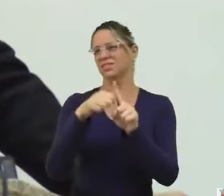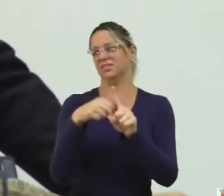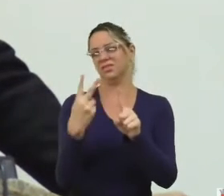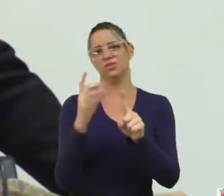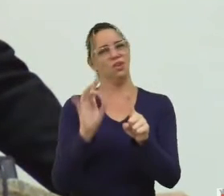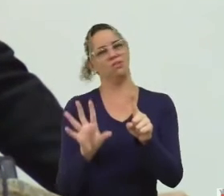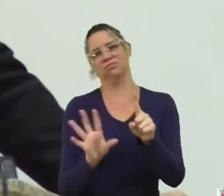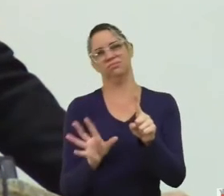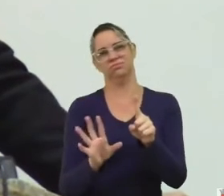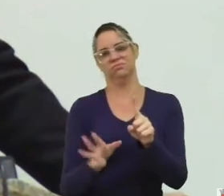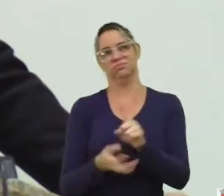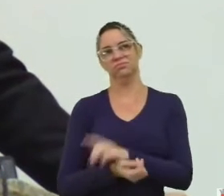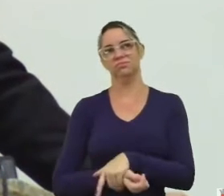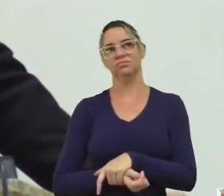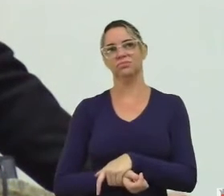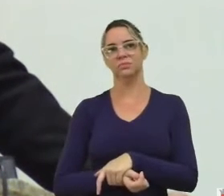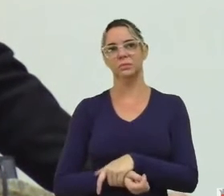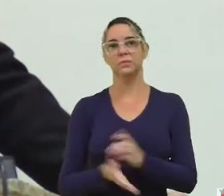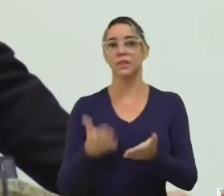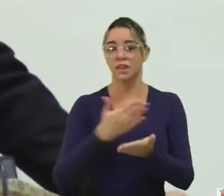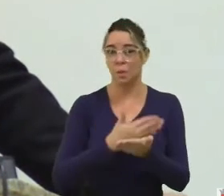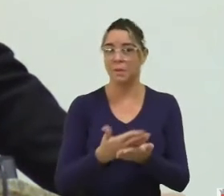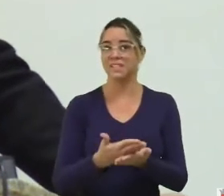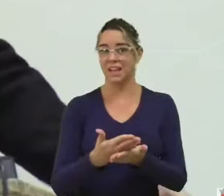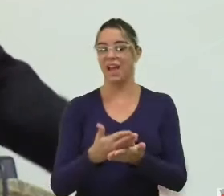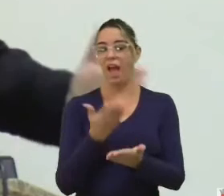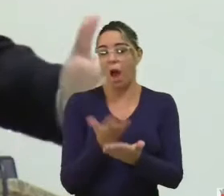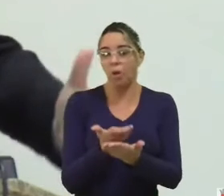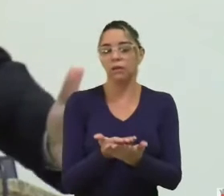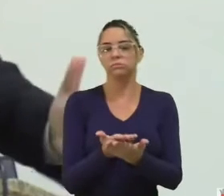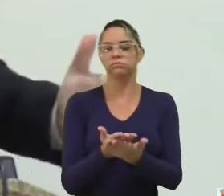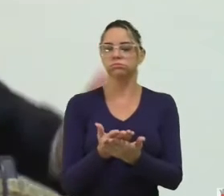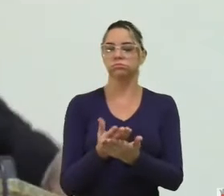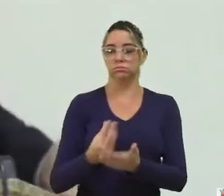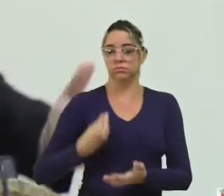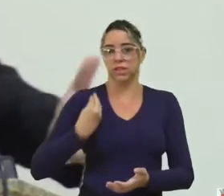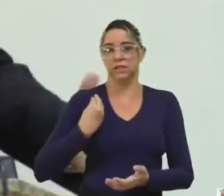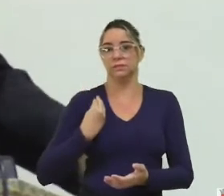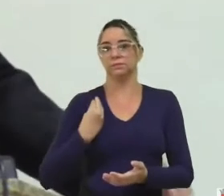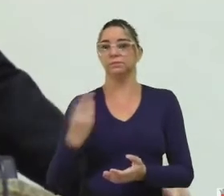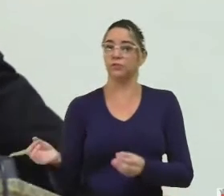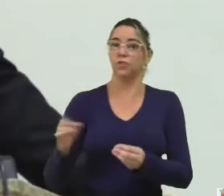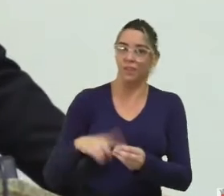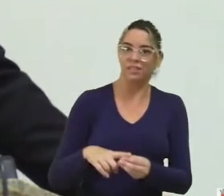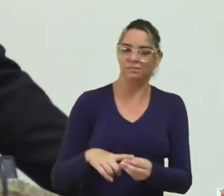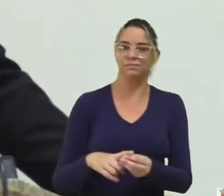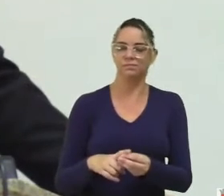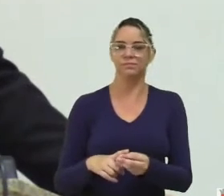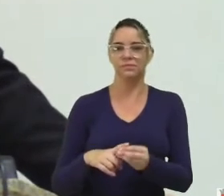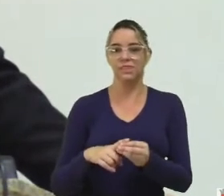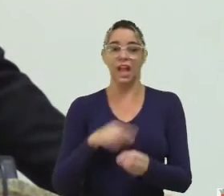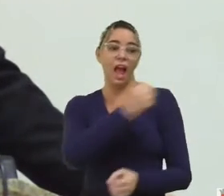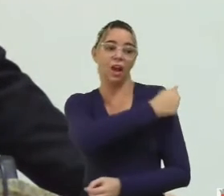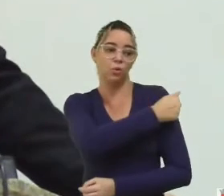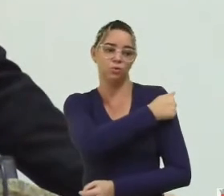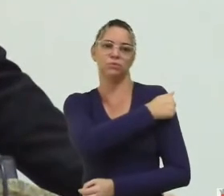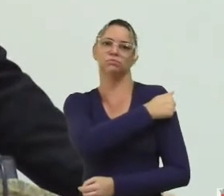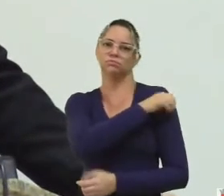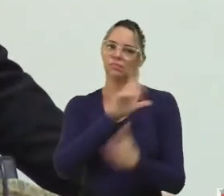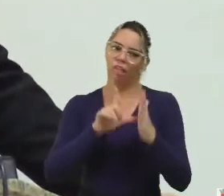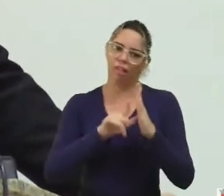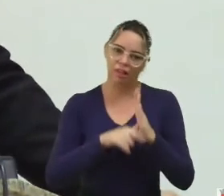aí com a aula presencial em si mesmo esse ano, e ainda alunos chegando atrasados nas primeiras